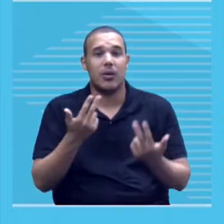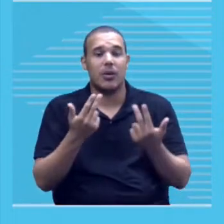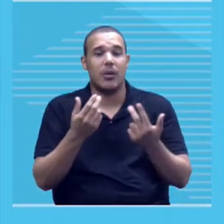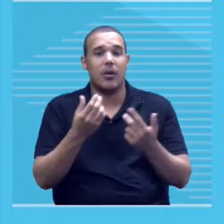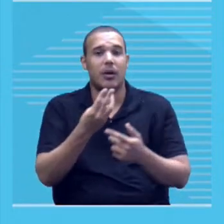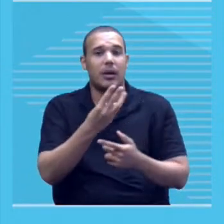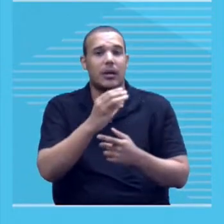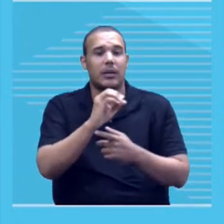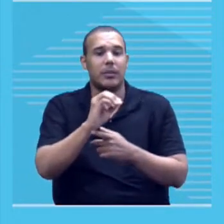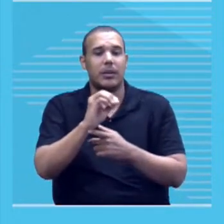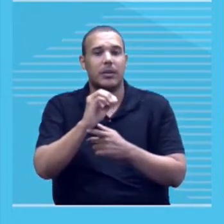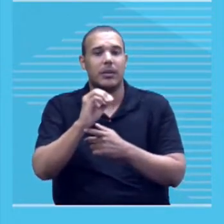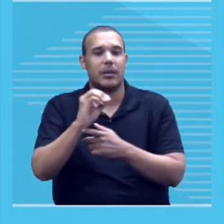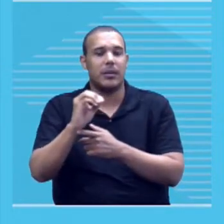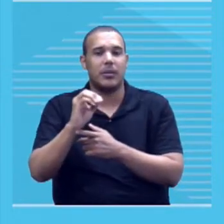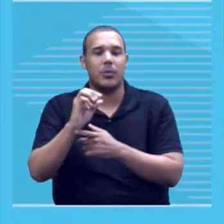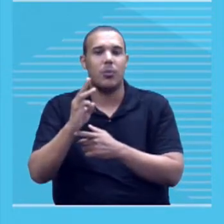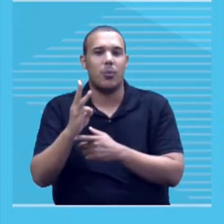seja,